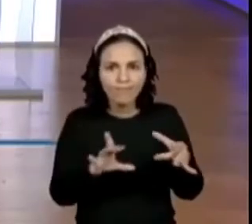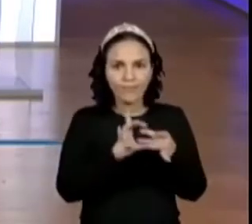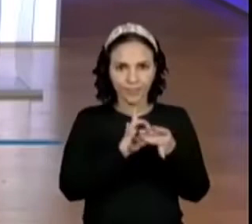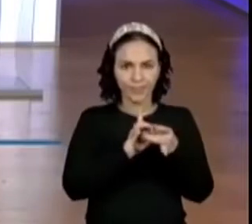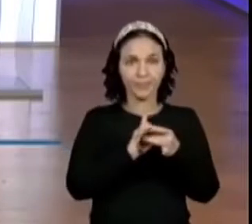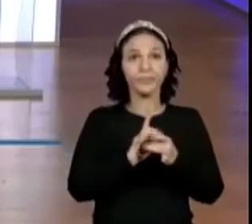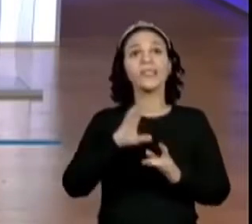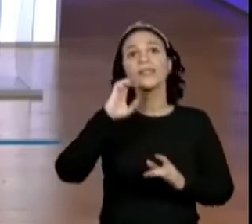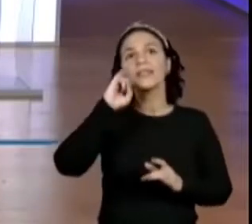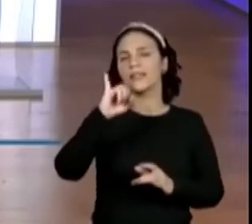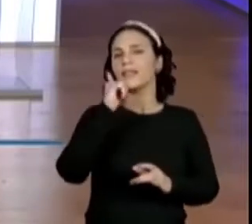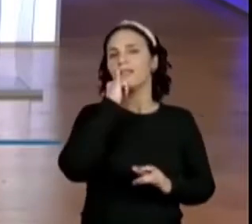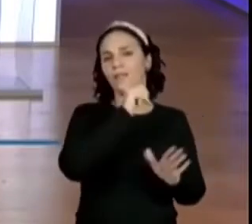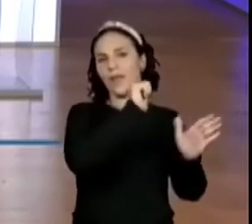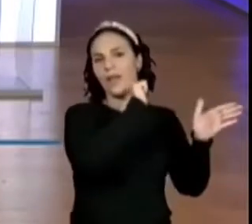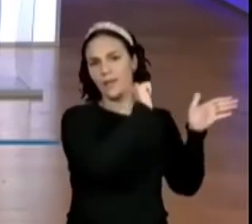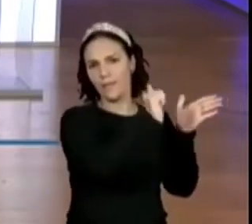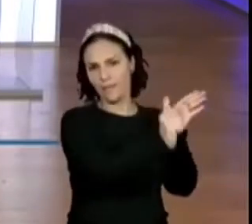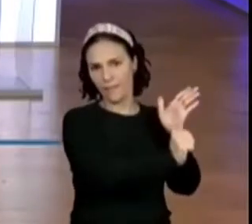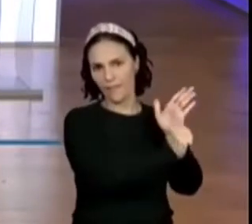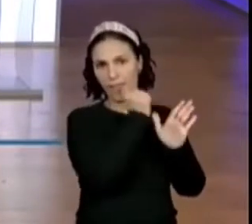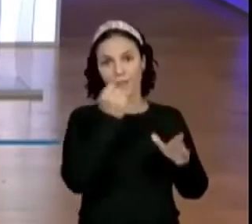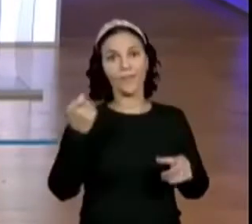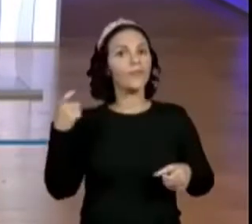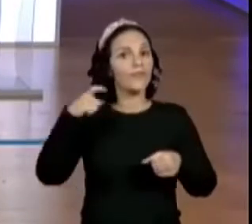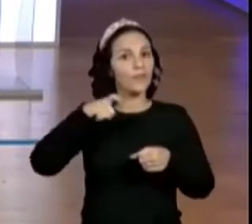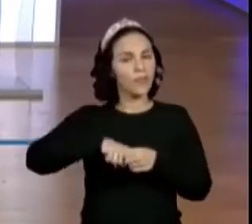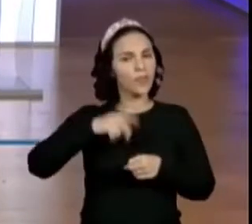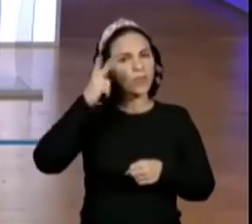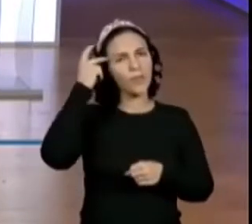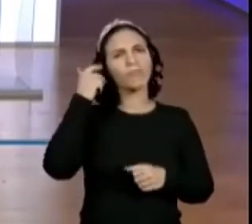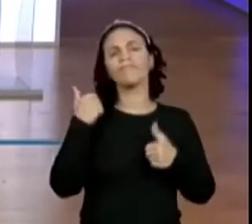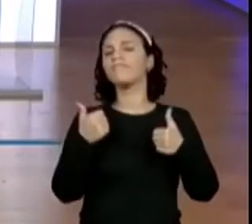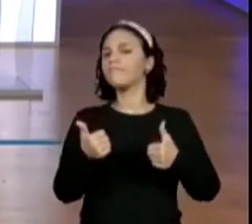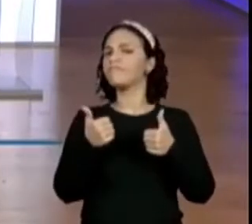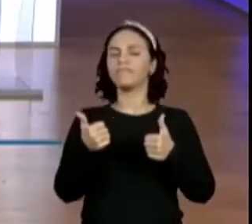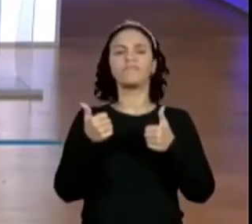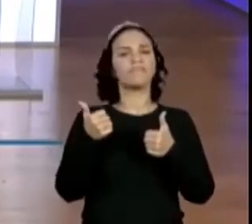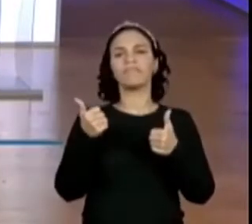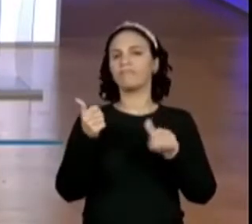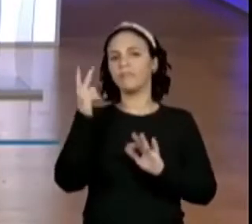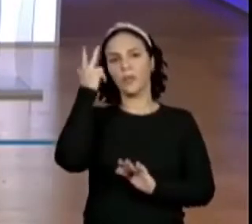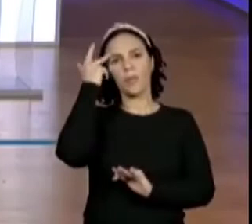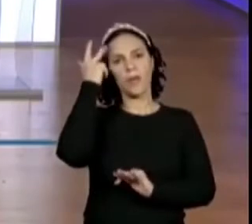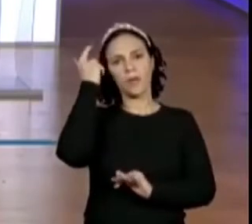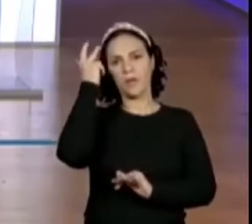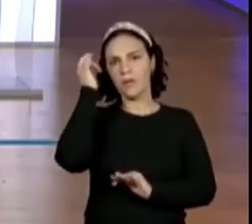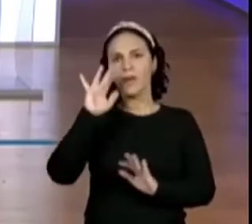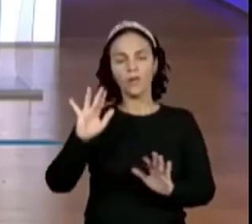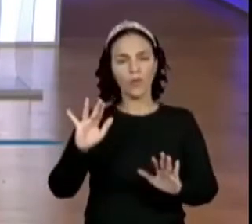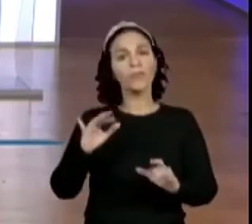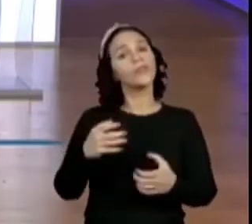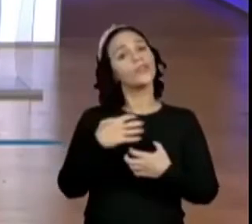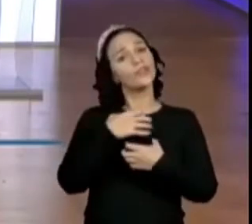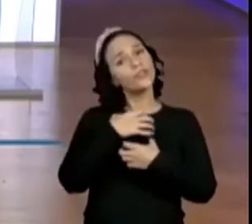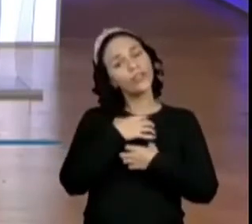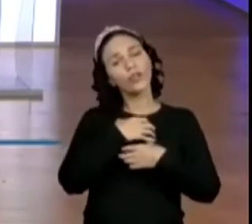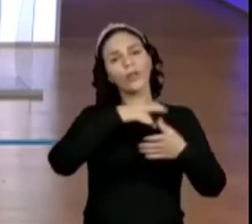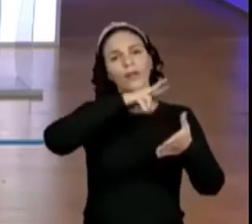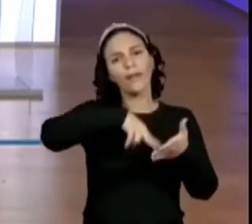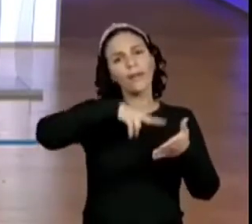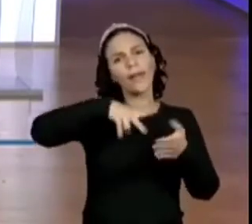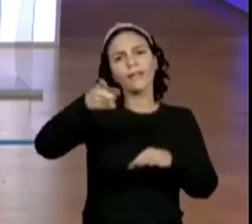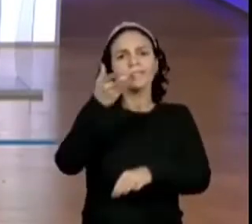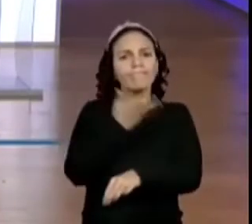apagar, e a gente voltar para a nossa leitura, tá tudo bem. É assim que funciona o comportamento leitor. Isso mesmo,